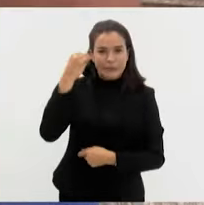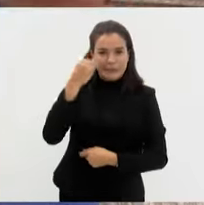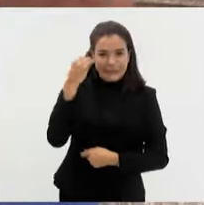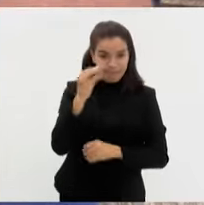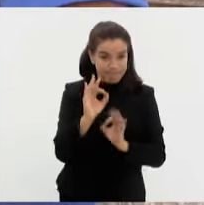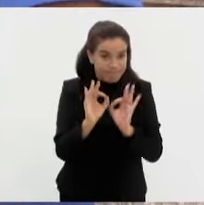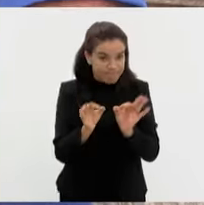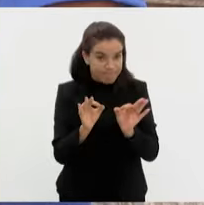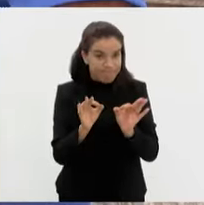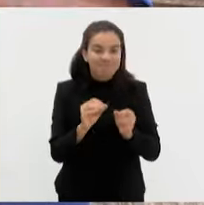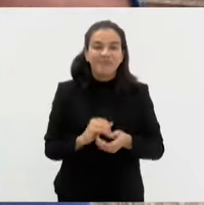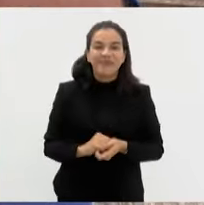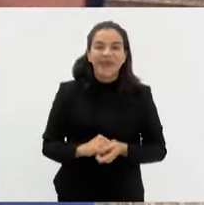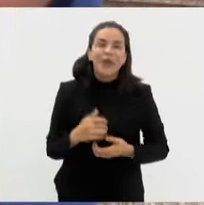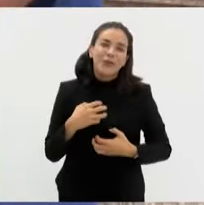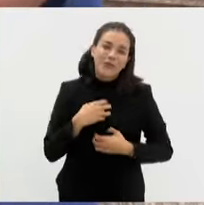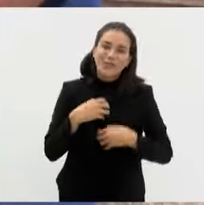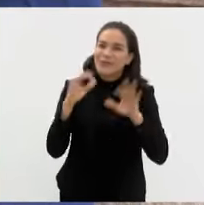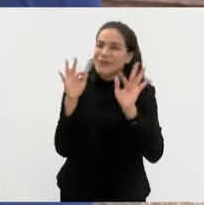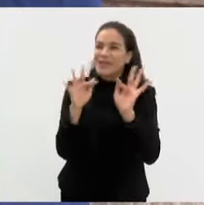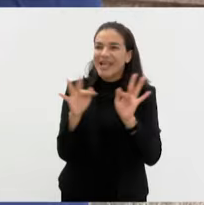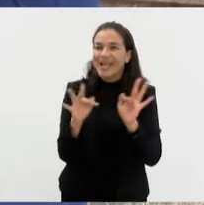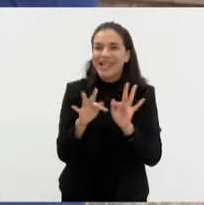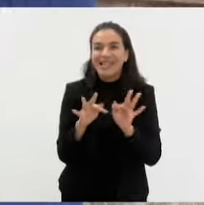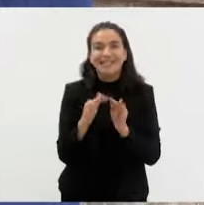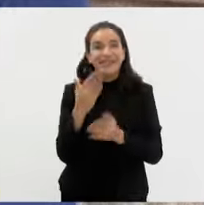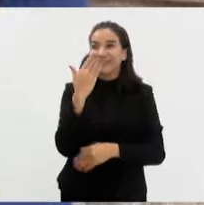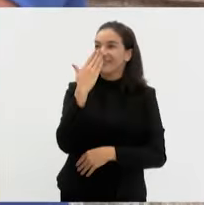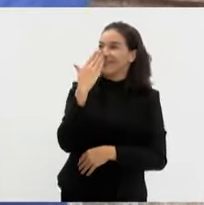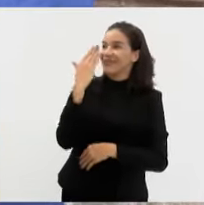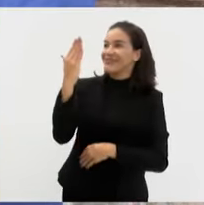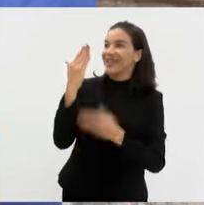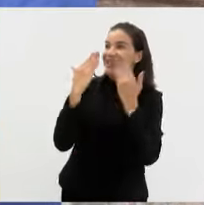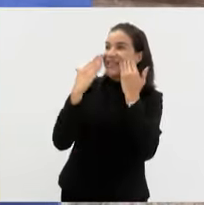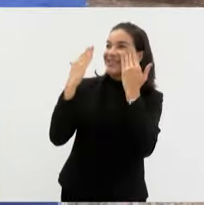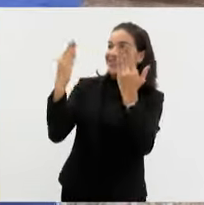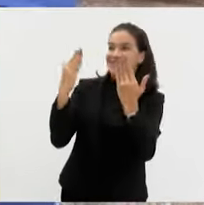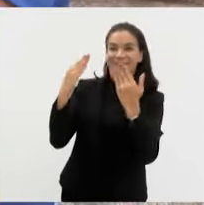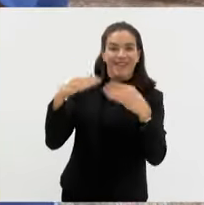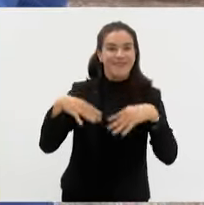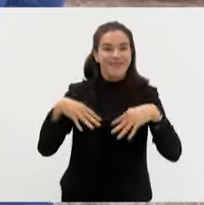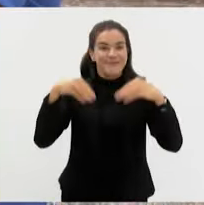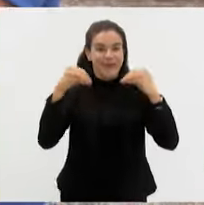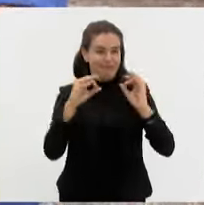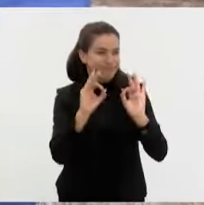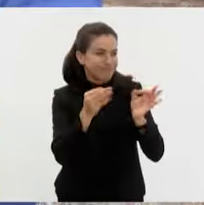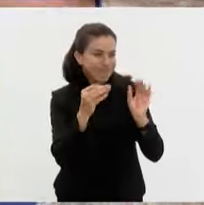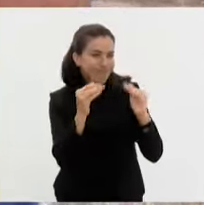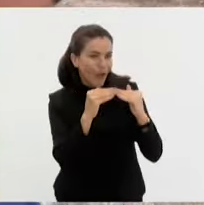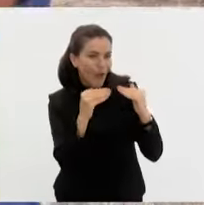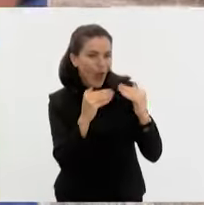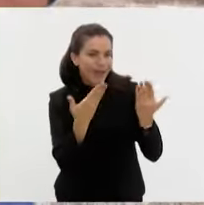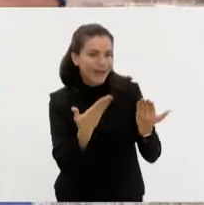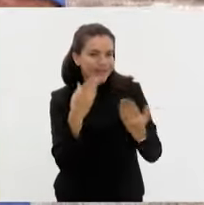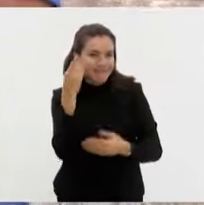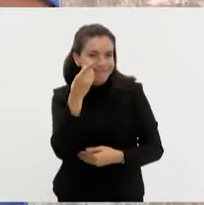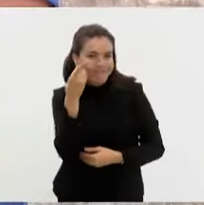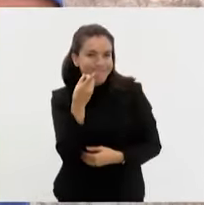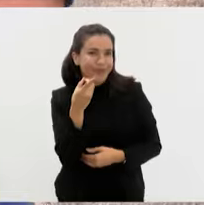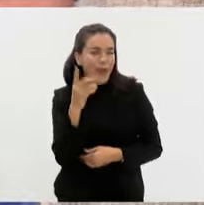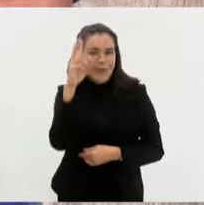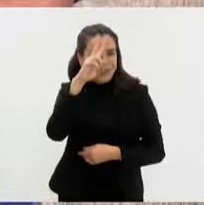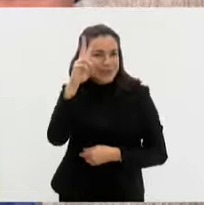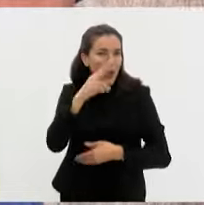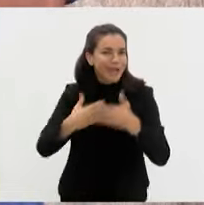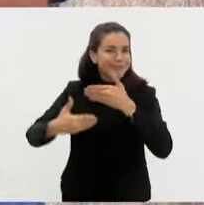certo? E estou feliz aqui estar no parlamento, né, no Palácio Antigo, né, não, deputado, junto aqui, né? É uma história, né? A história